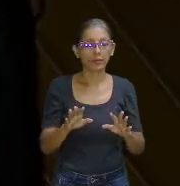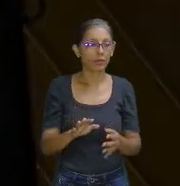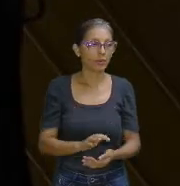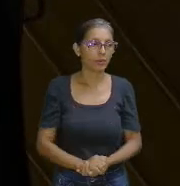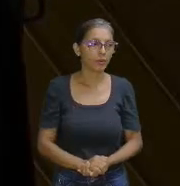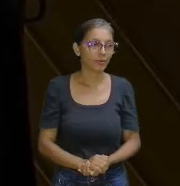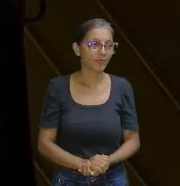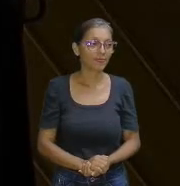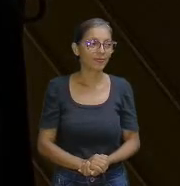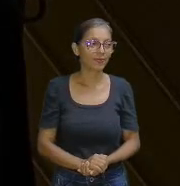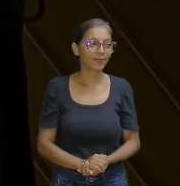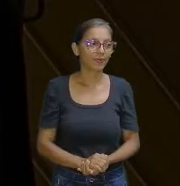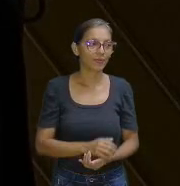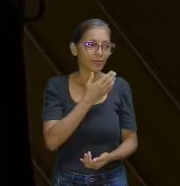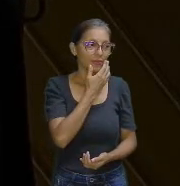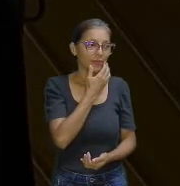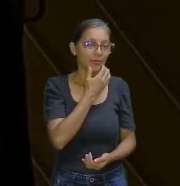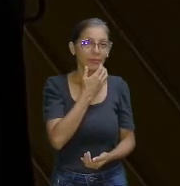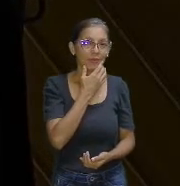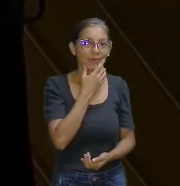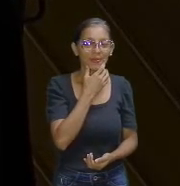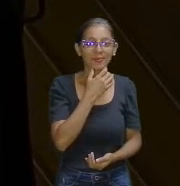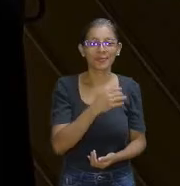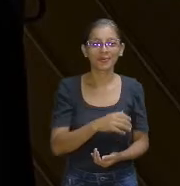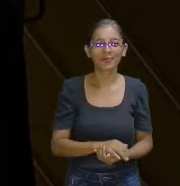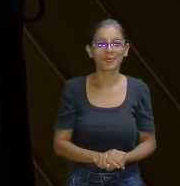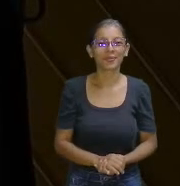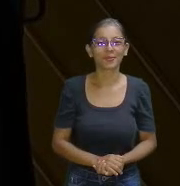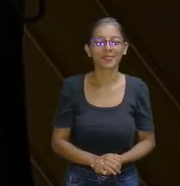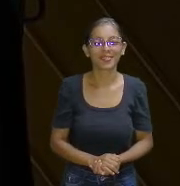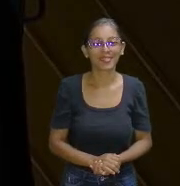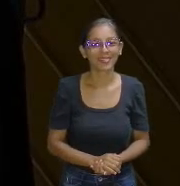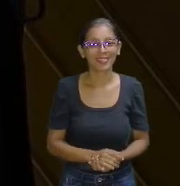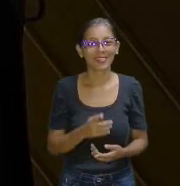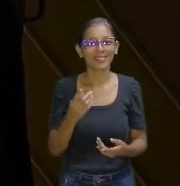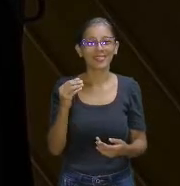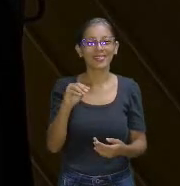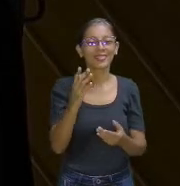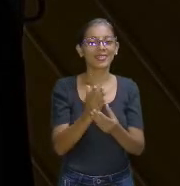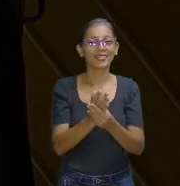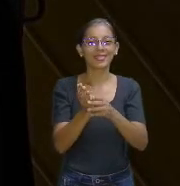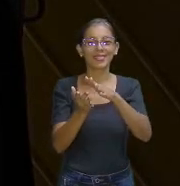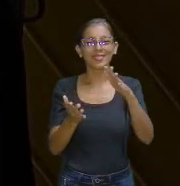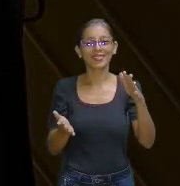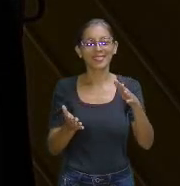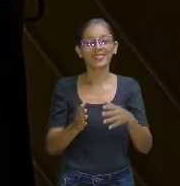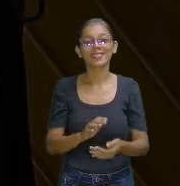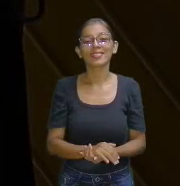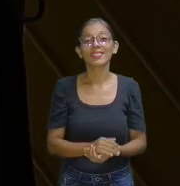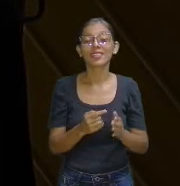Caso em apreço, a cota de gênero foi regularmente cumprida, inexistindo nos autos elementos que evidenciem a simulação das candidaturas